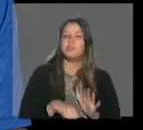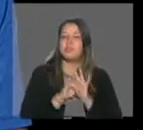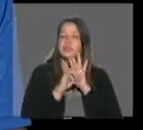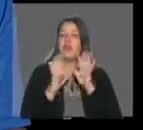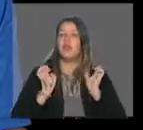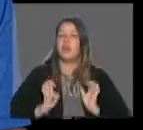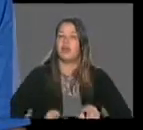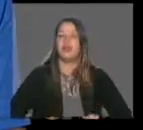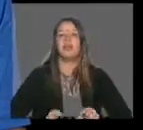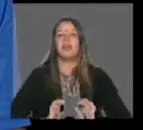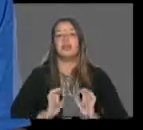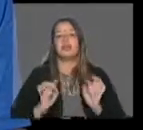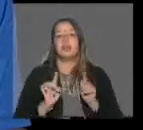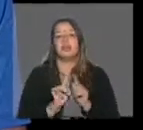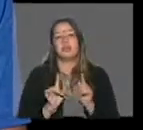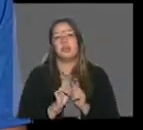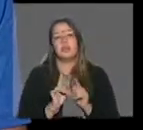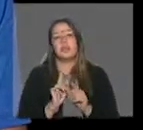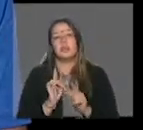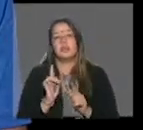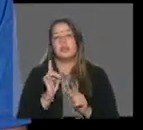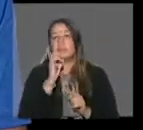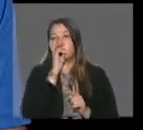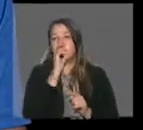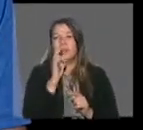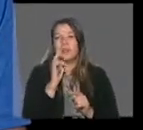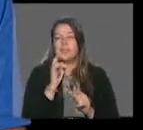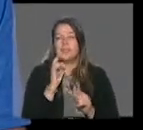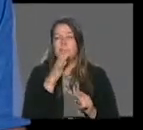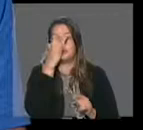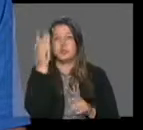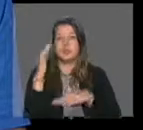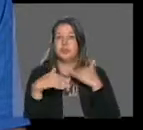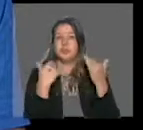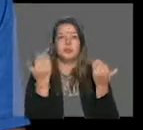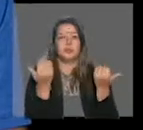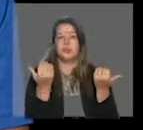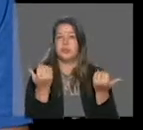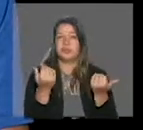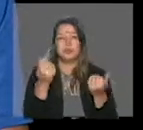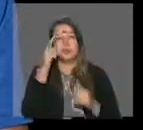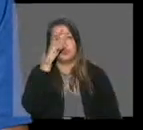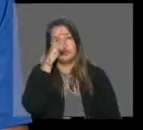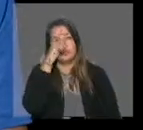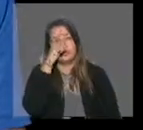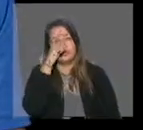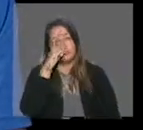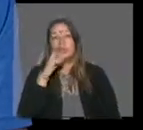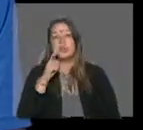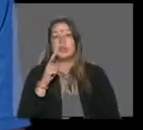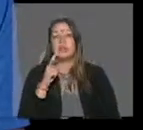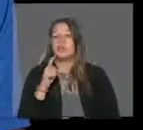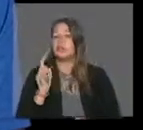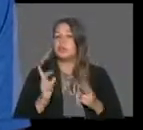institucional, uma crise ética, um genocídio em curso, que sempre